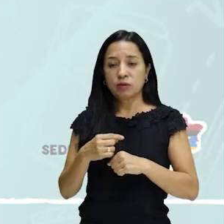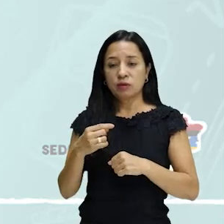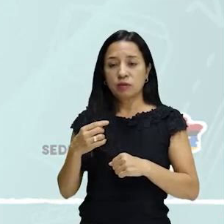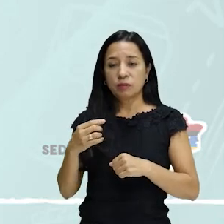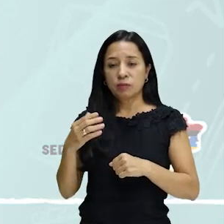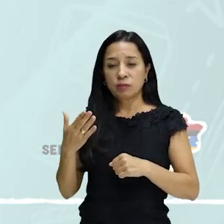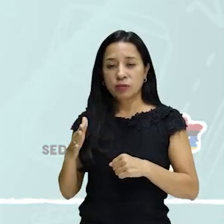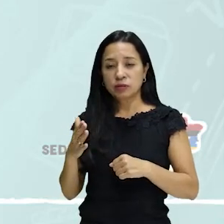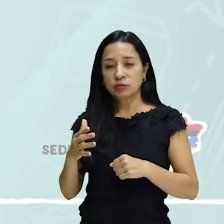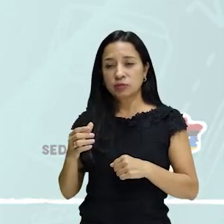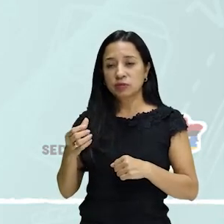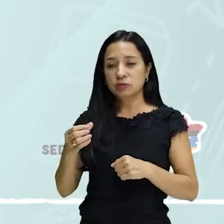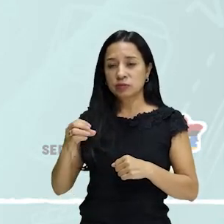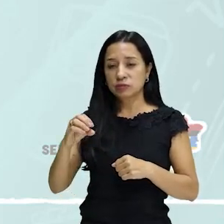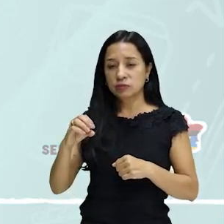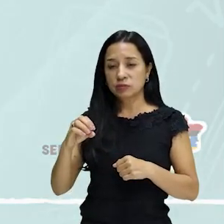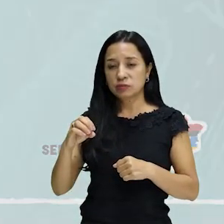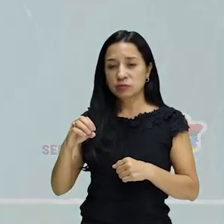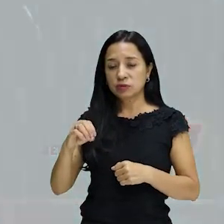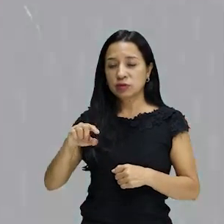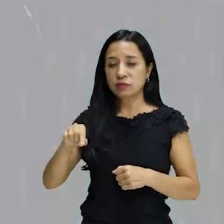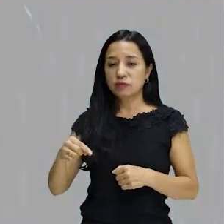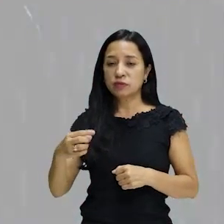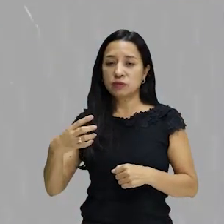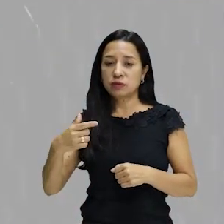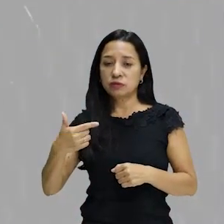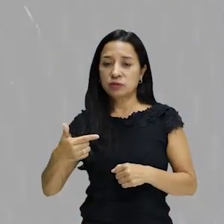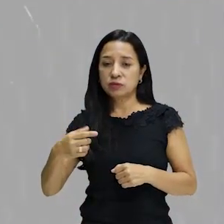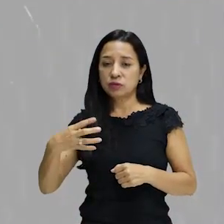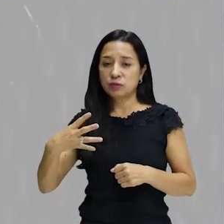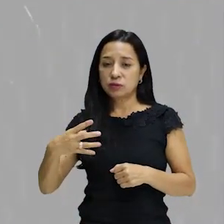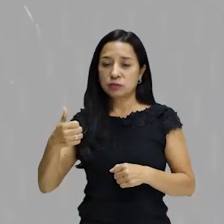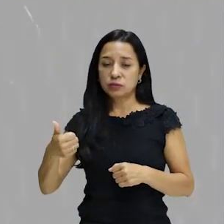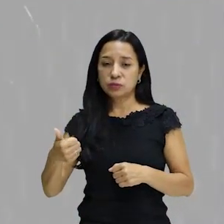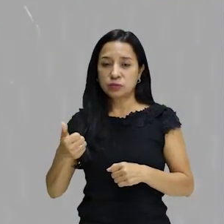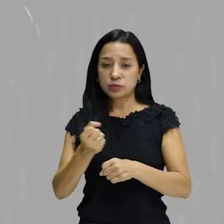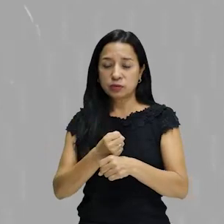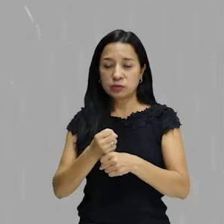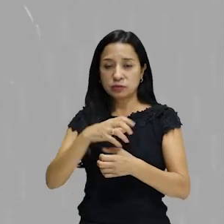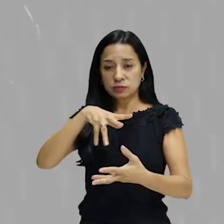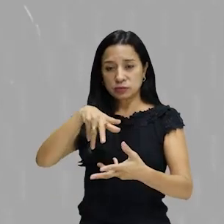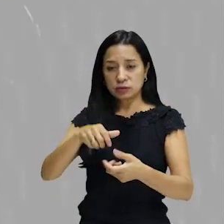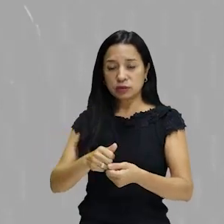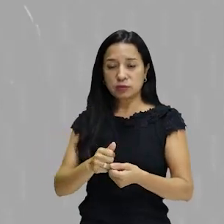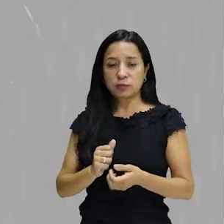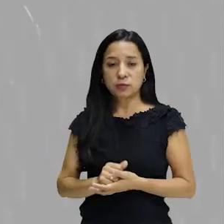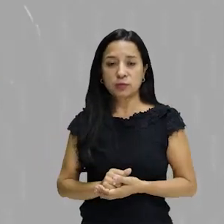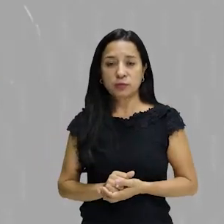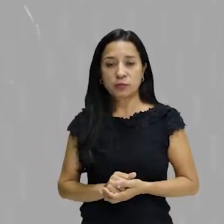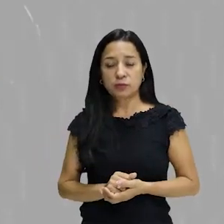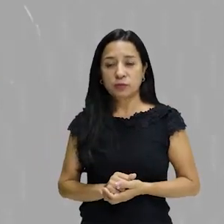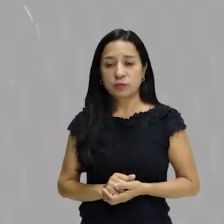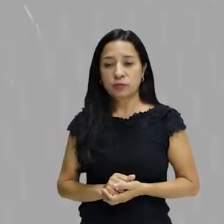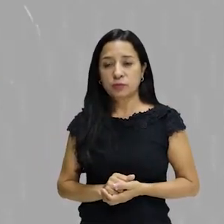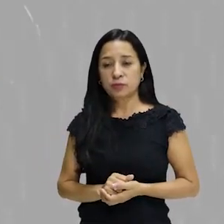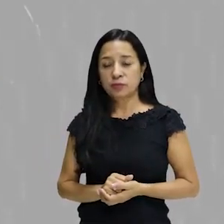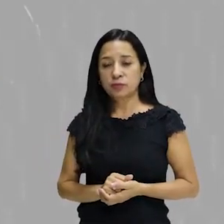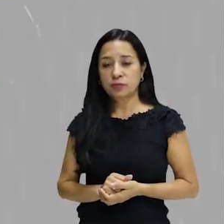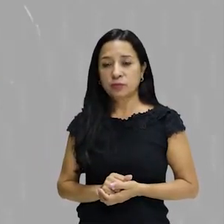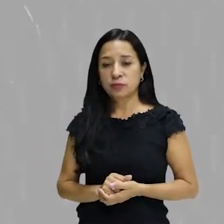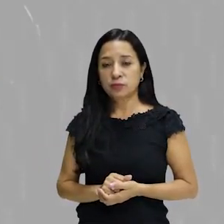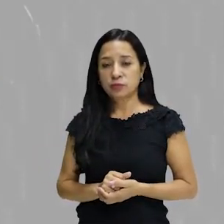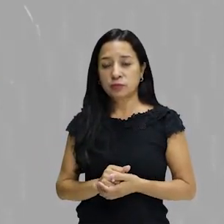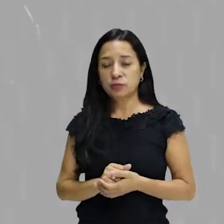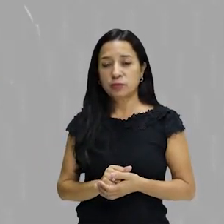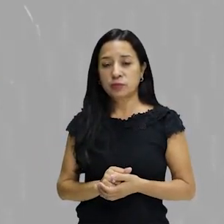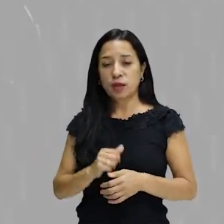0,241, certo? Anos da Terra. De Vênus é 0,615. Nós vamos para os maiores.